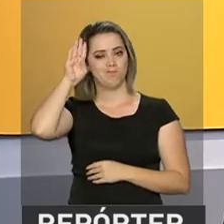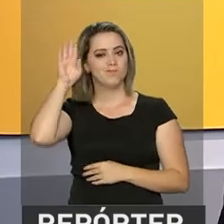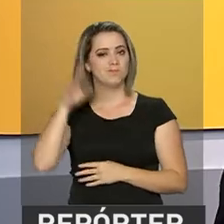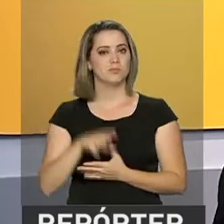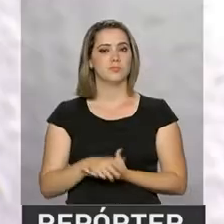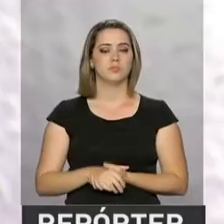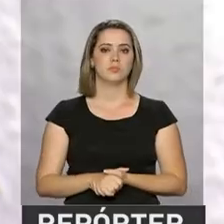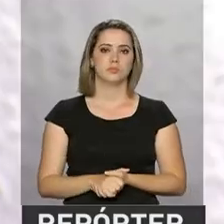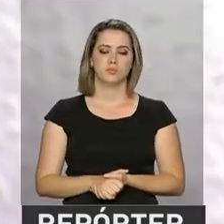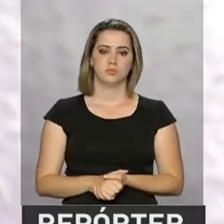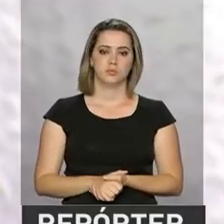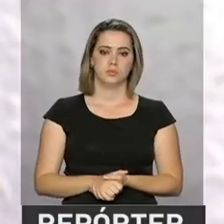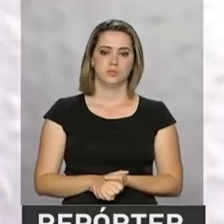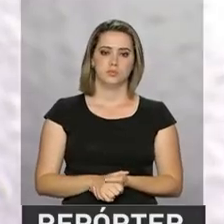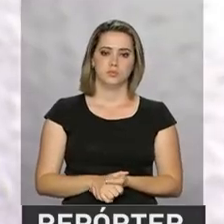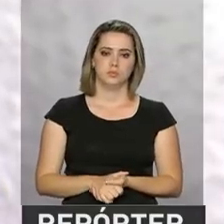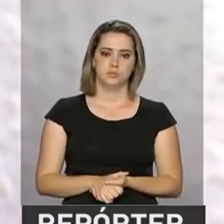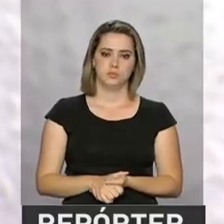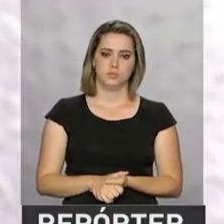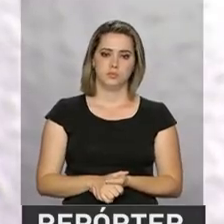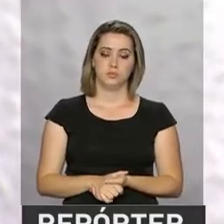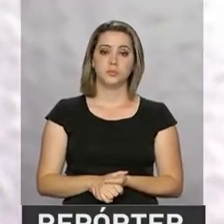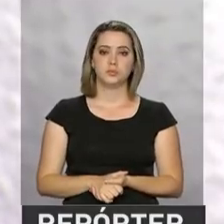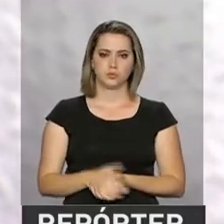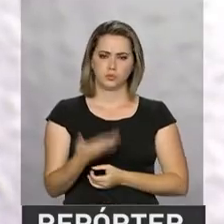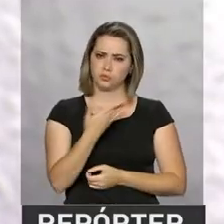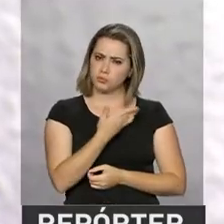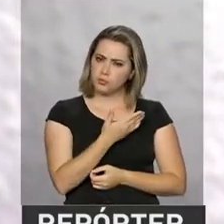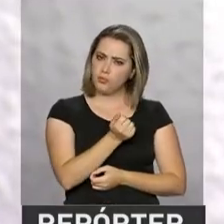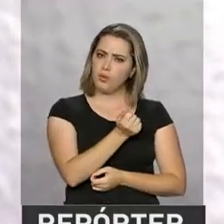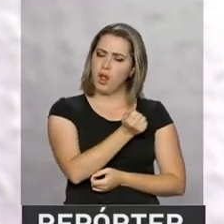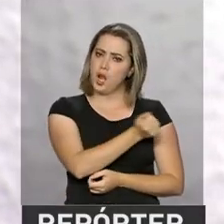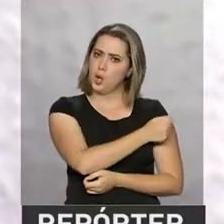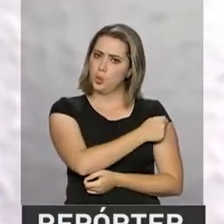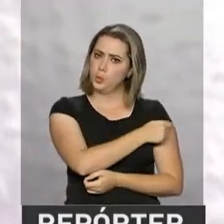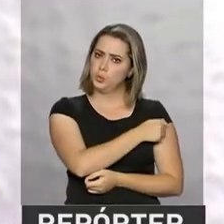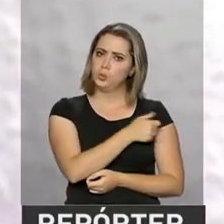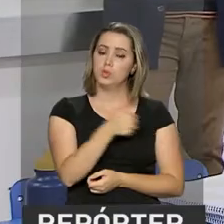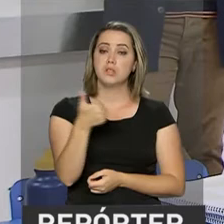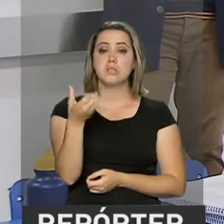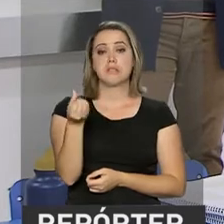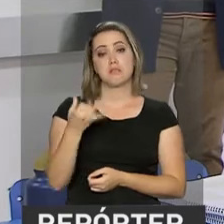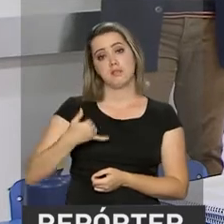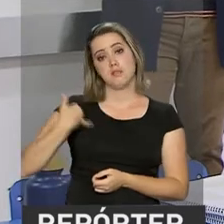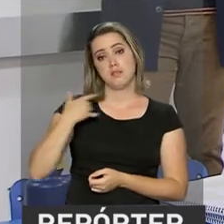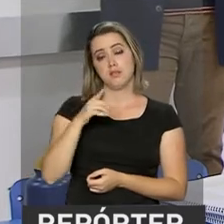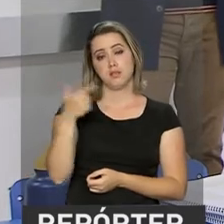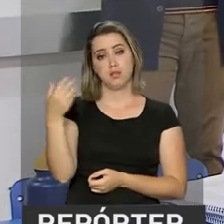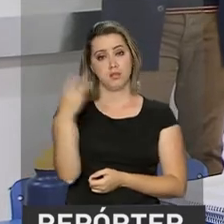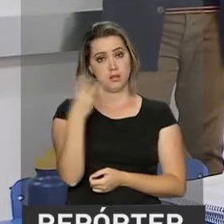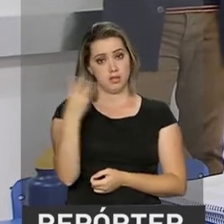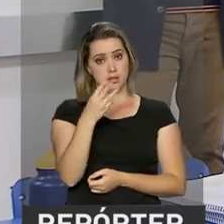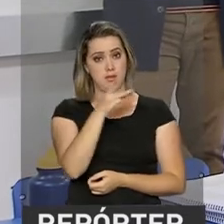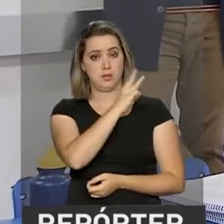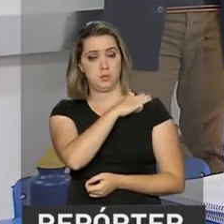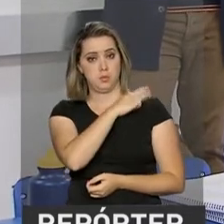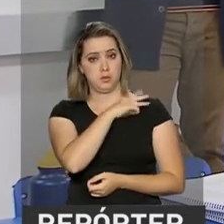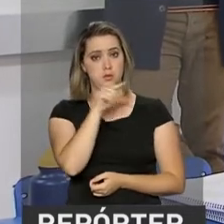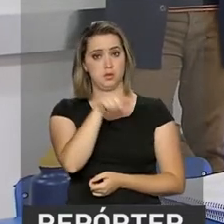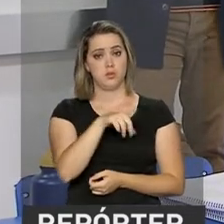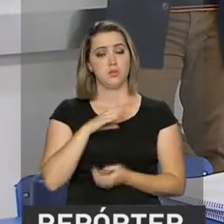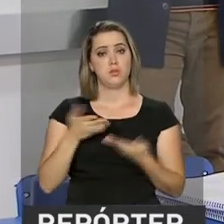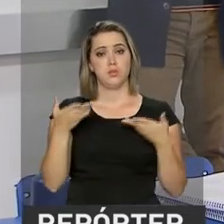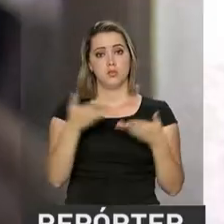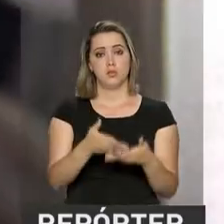superior. O estudante Vitor Hugo Lamounière tem 16 anos e está no terceiro ano do ensino médio e